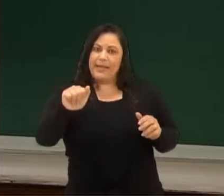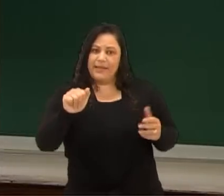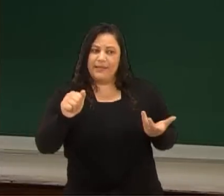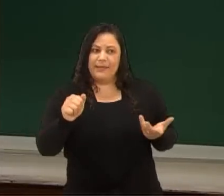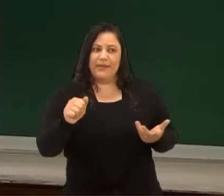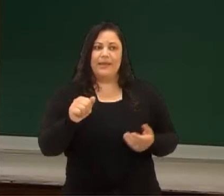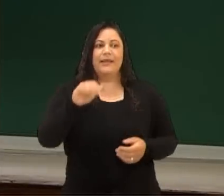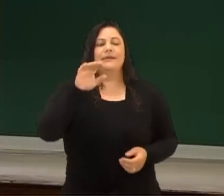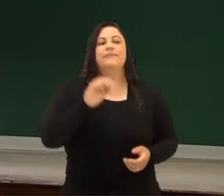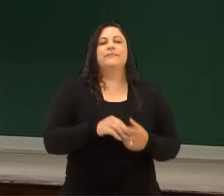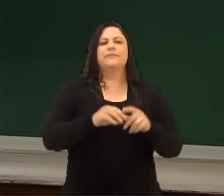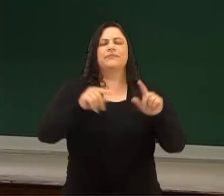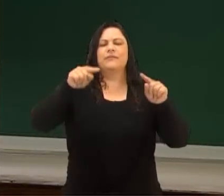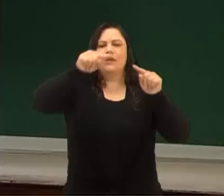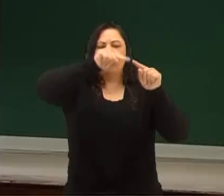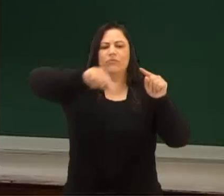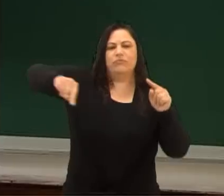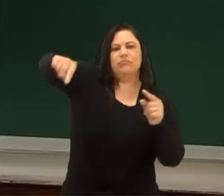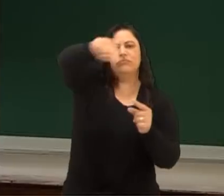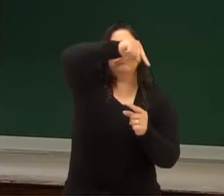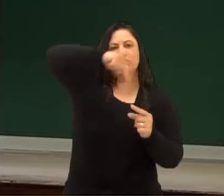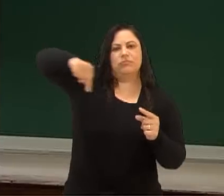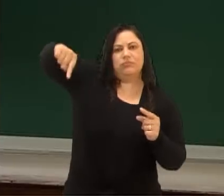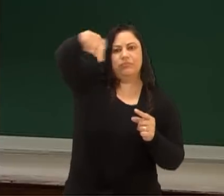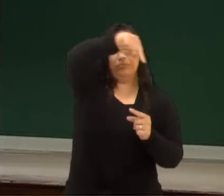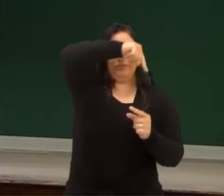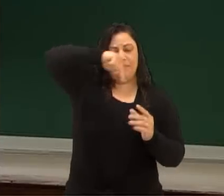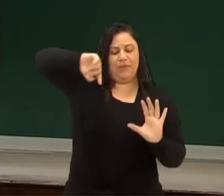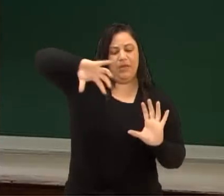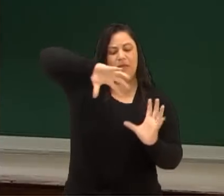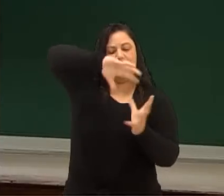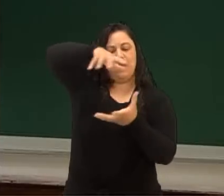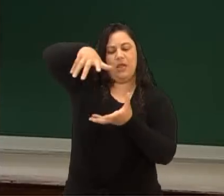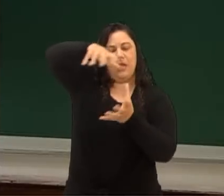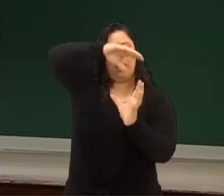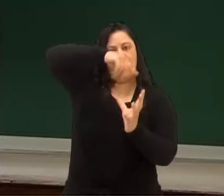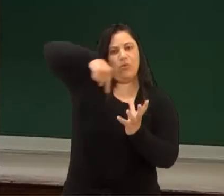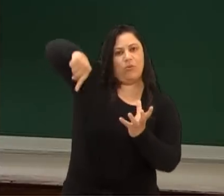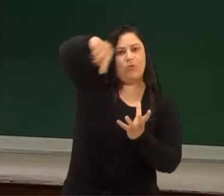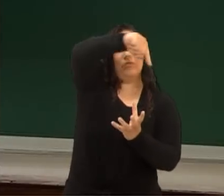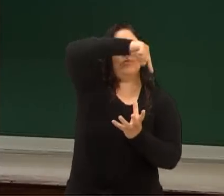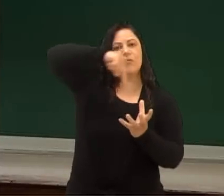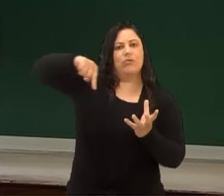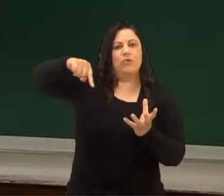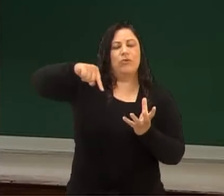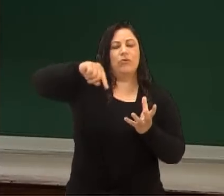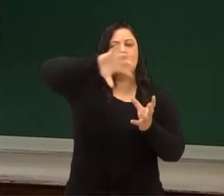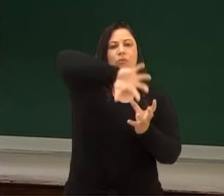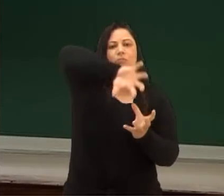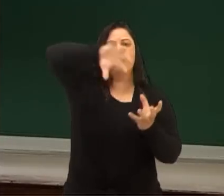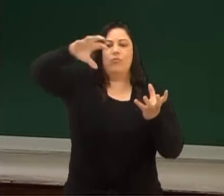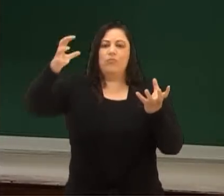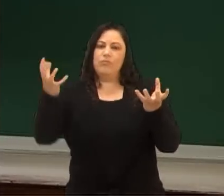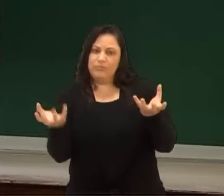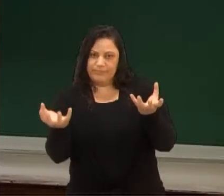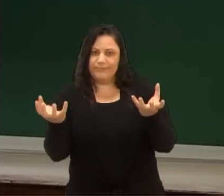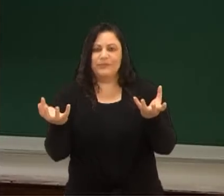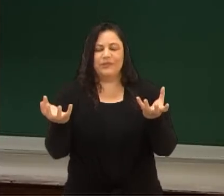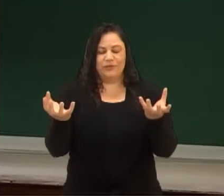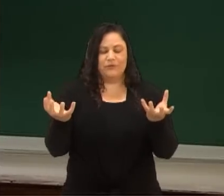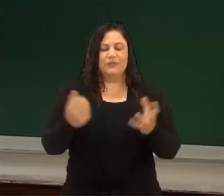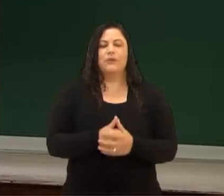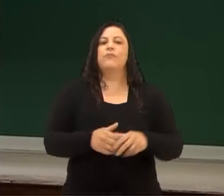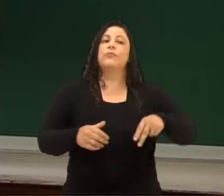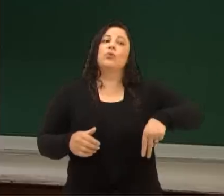Equador, ela é esta linha aqui, ó, que passa no meio do globo aqui, e ela faz a divisão, então, dos dois hemisférios. O hemisfério